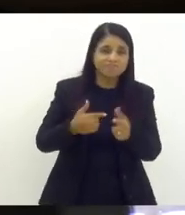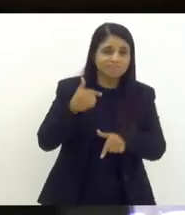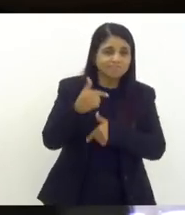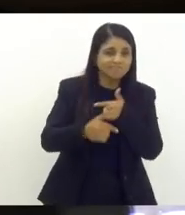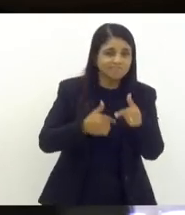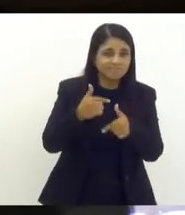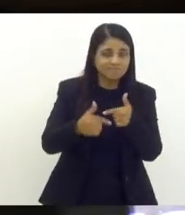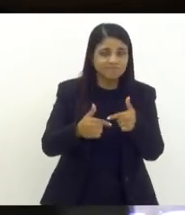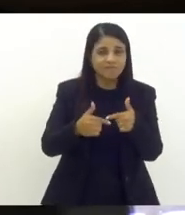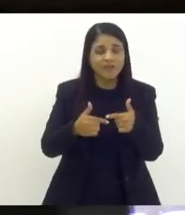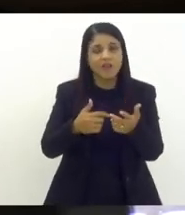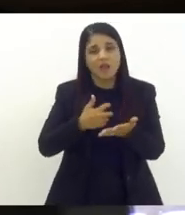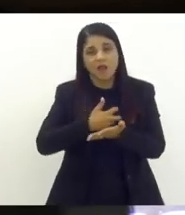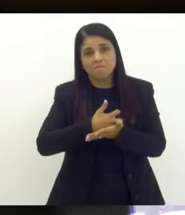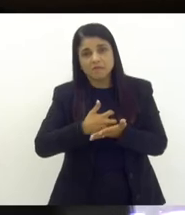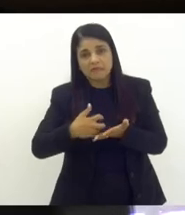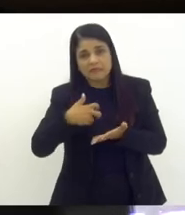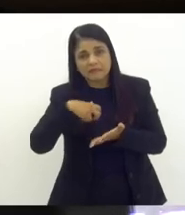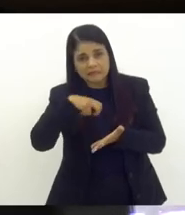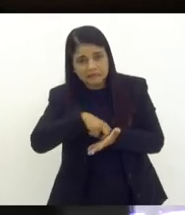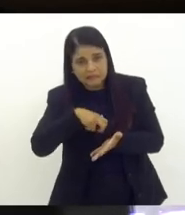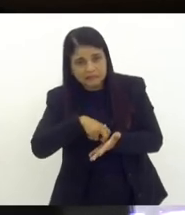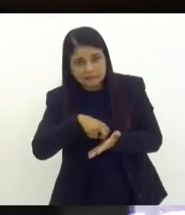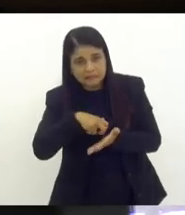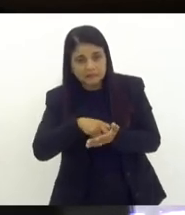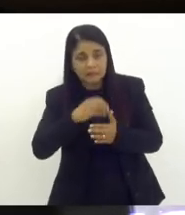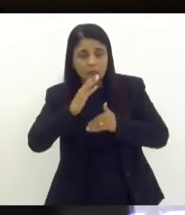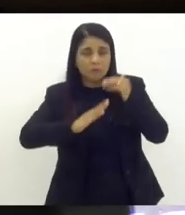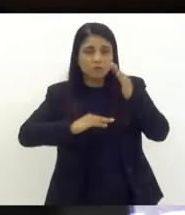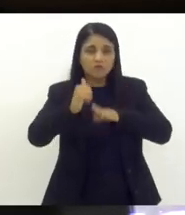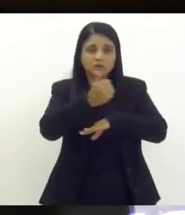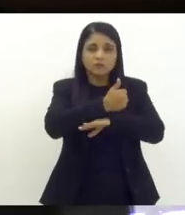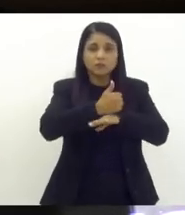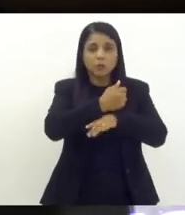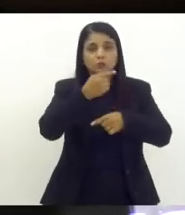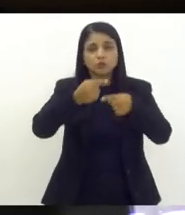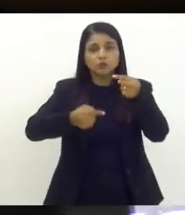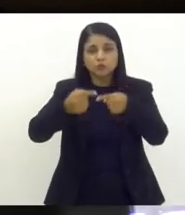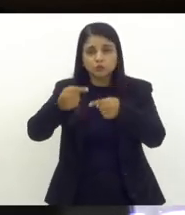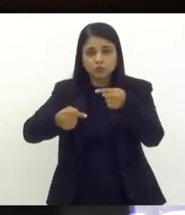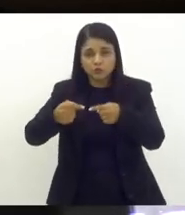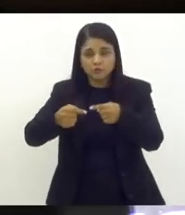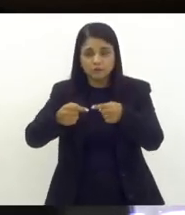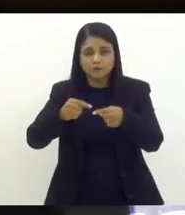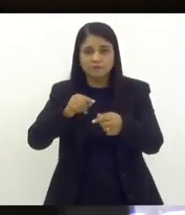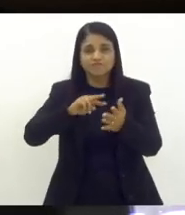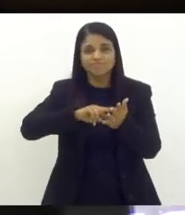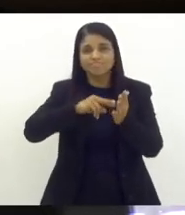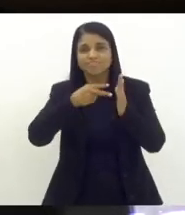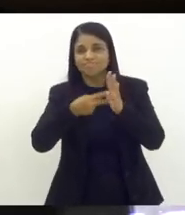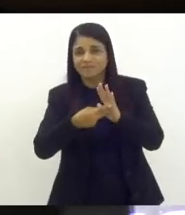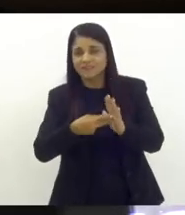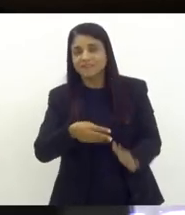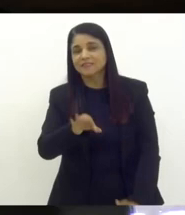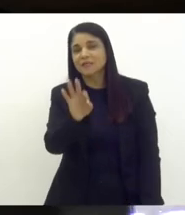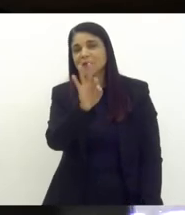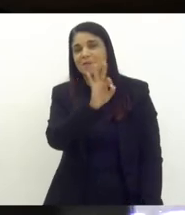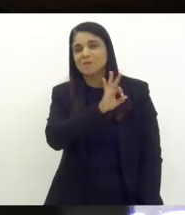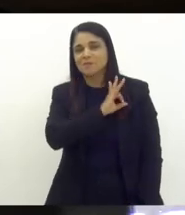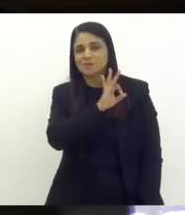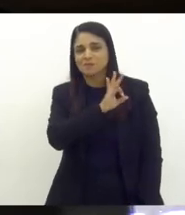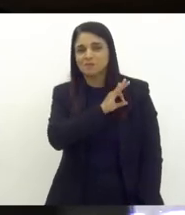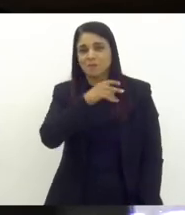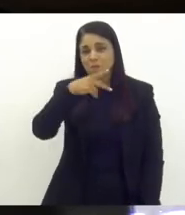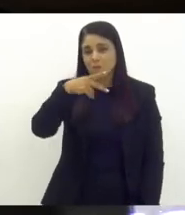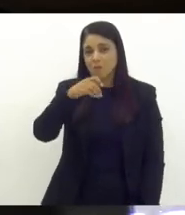castigada não há profissão tão discutida quanto ser policial policial que